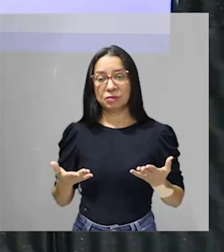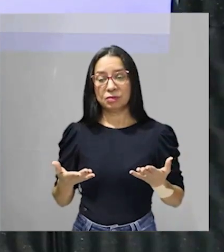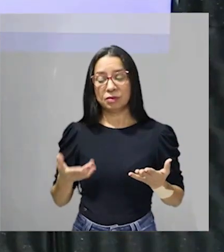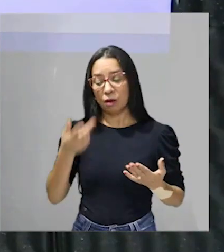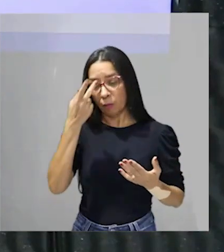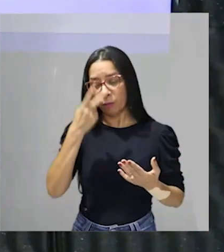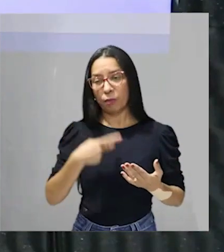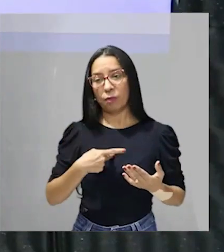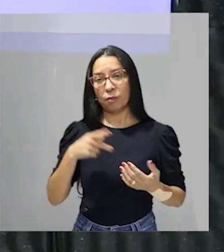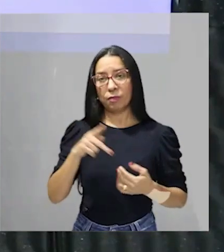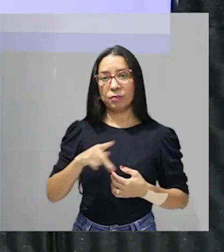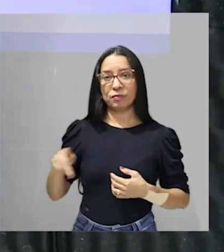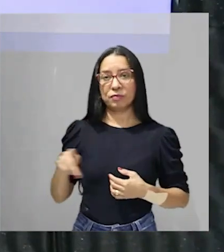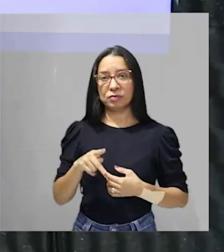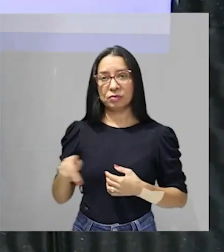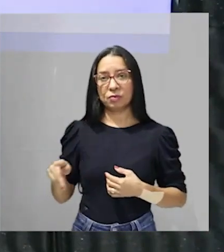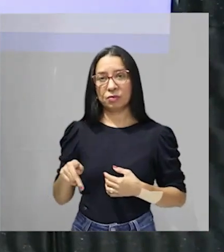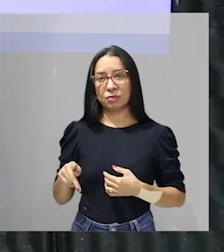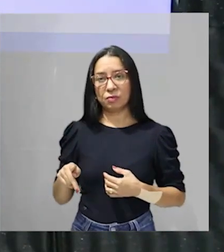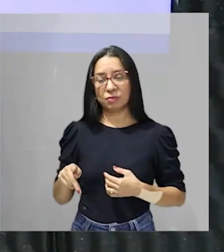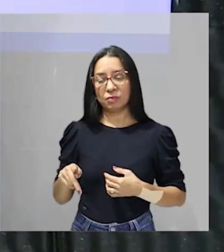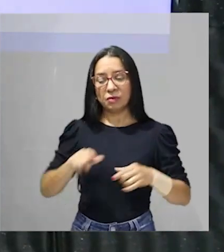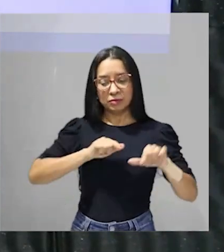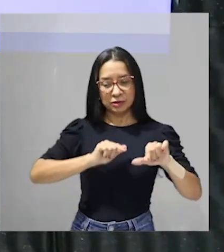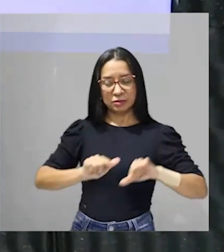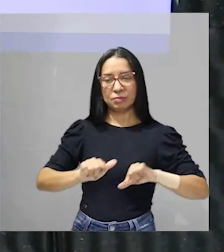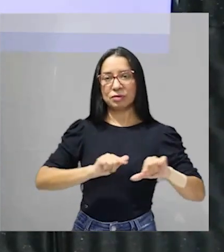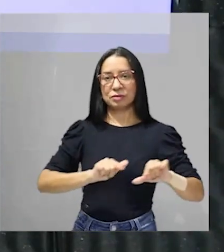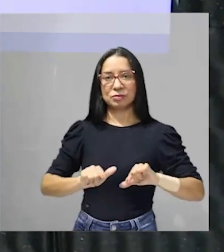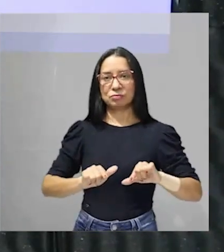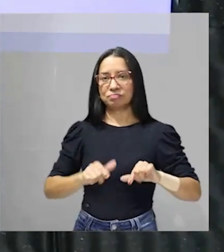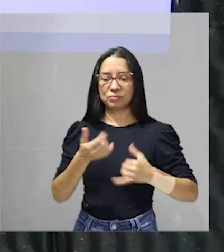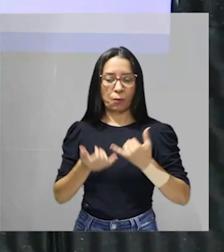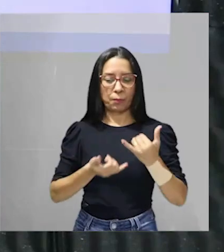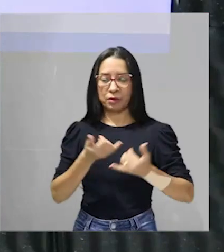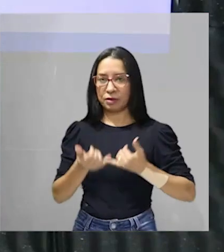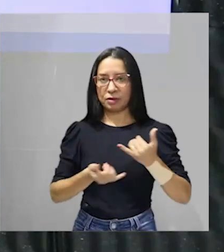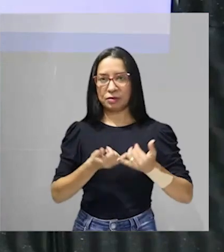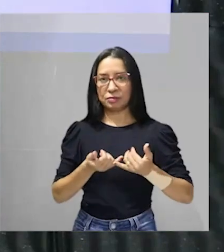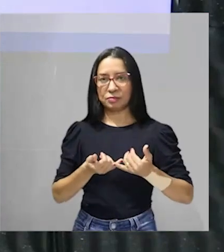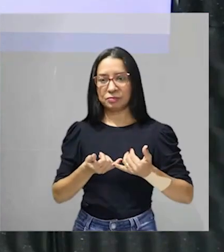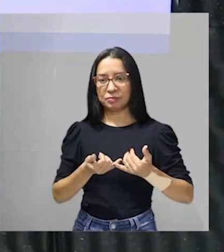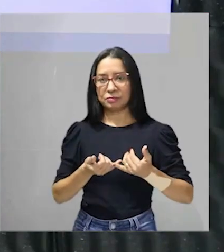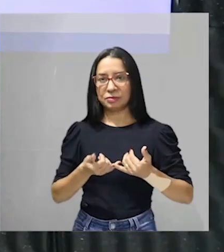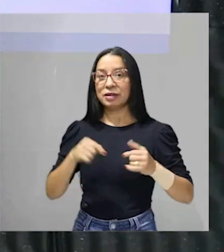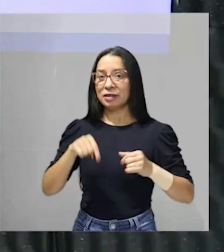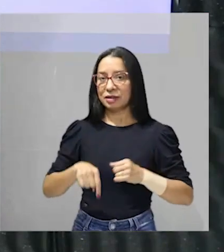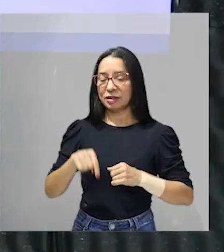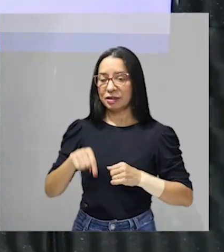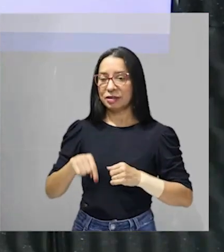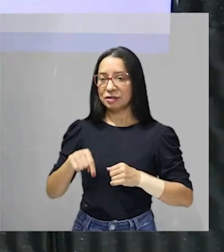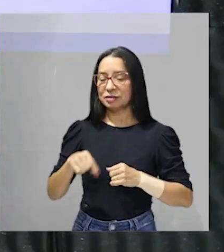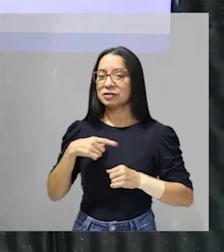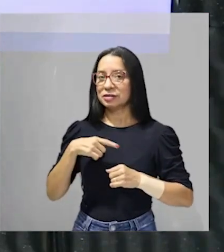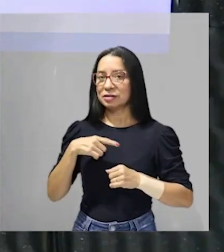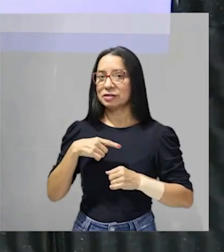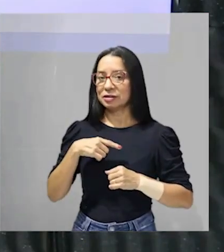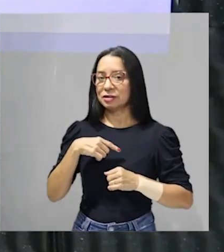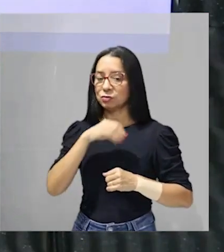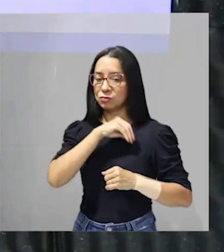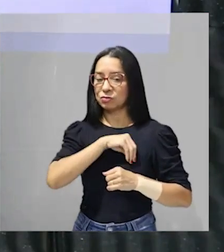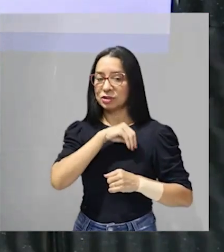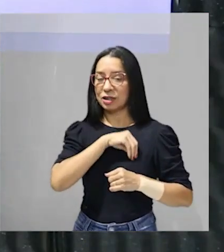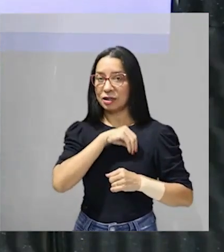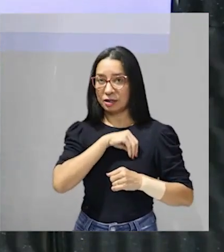Eu estou aqui eu estou trabalhando é daqui que eu tiro sustento da minha família é